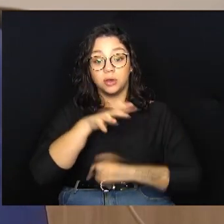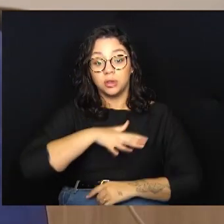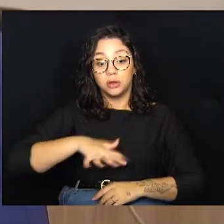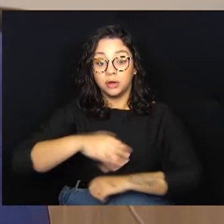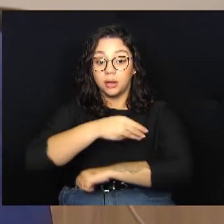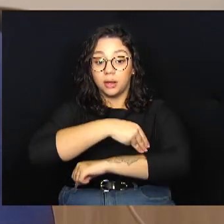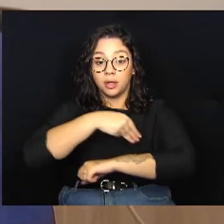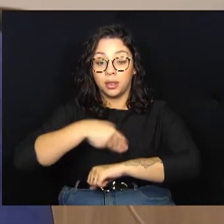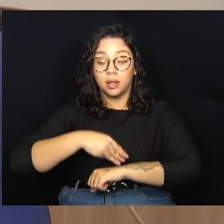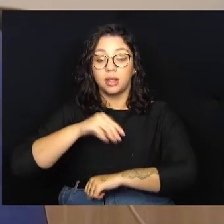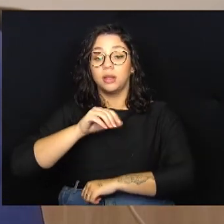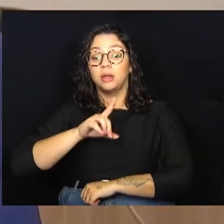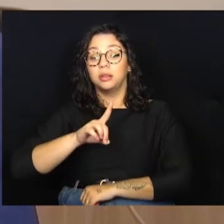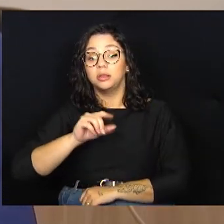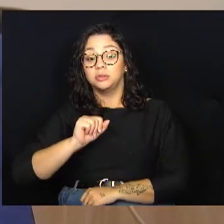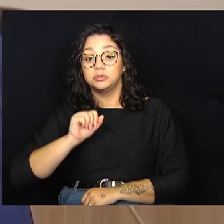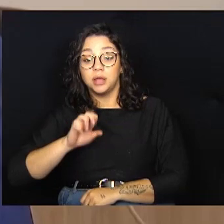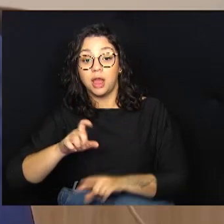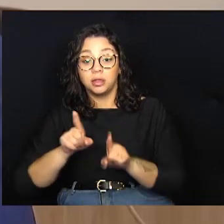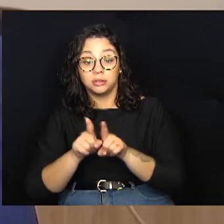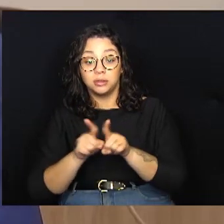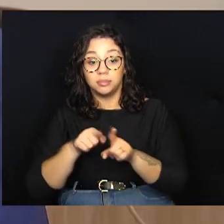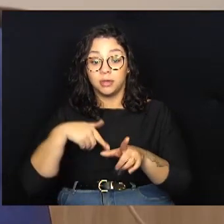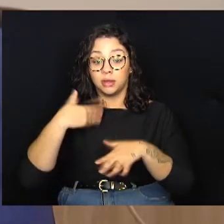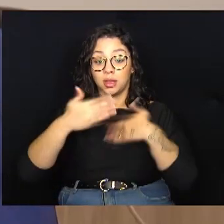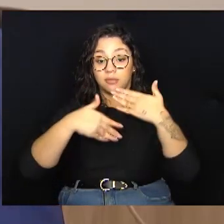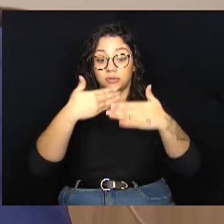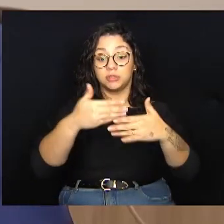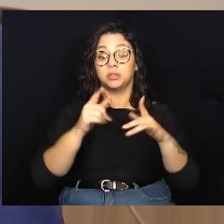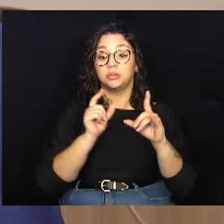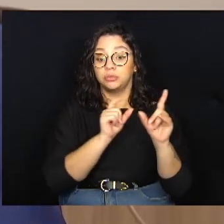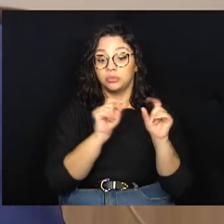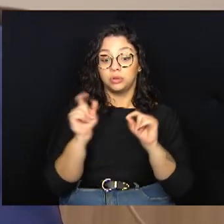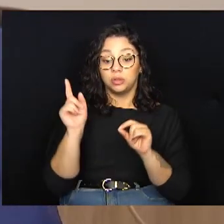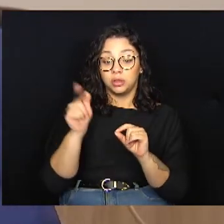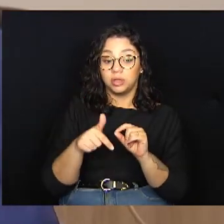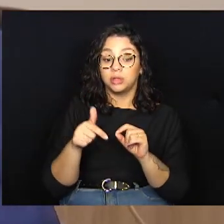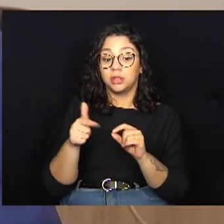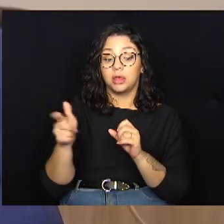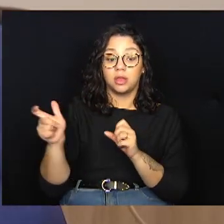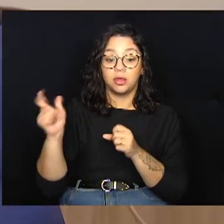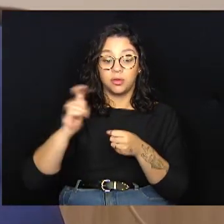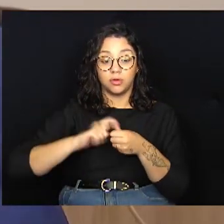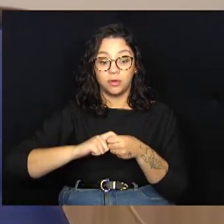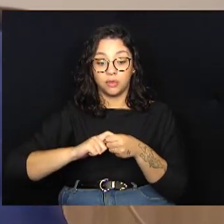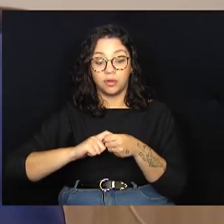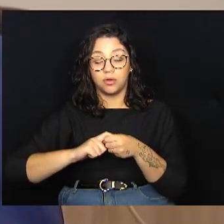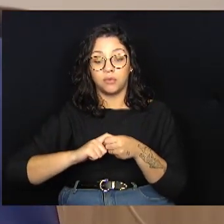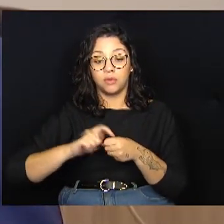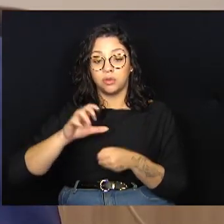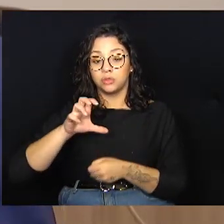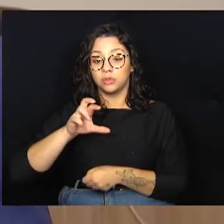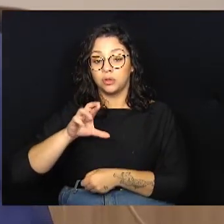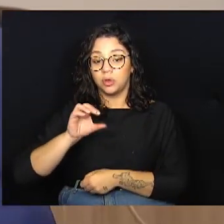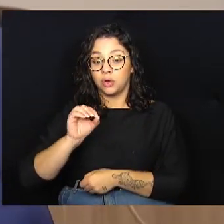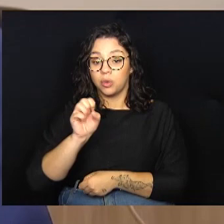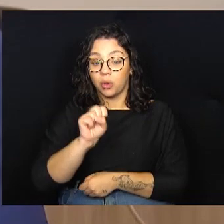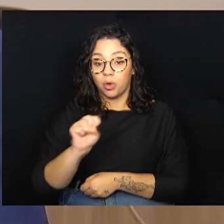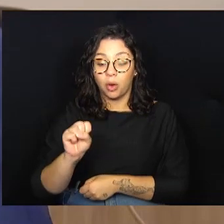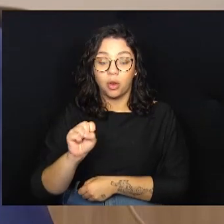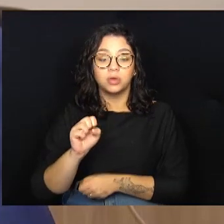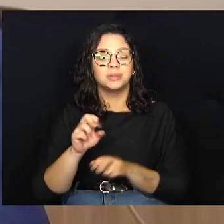DAI. Também estamos bem avançados na questão de regionalizar o CROSS, e também diversas áreas